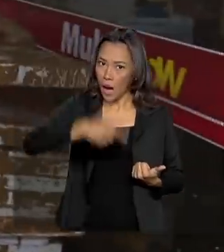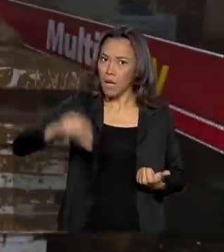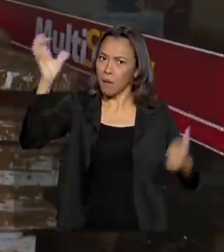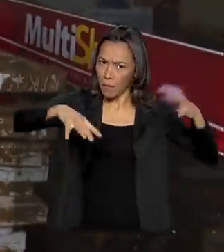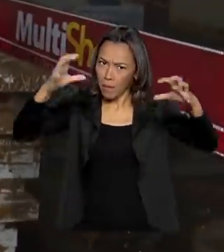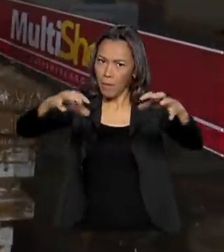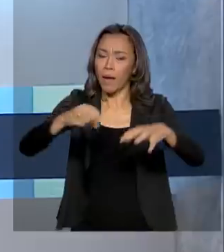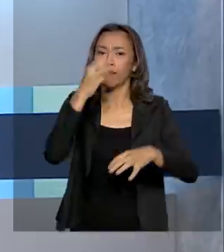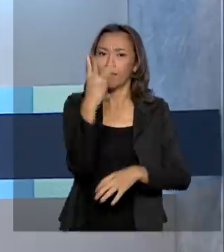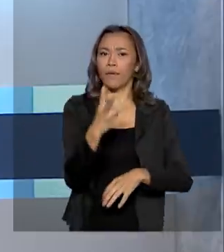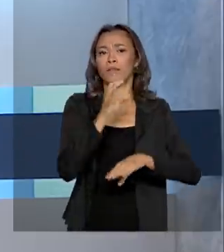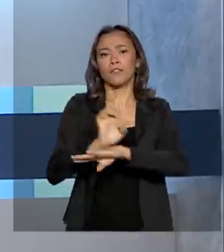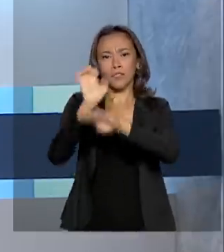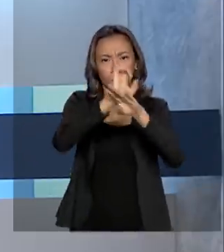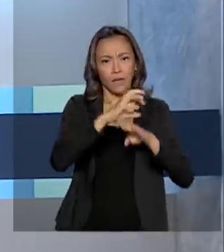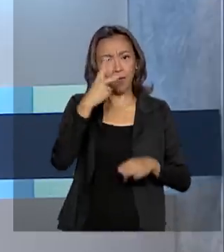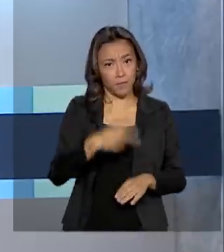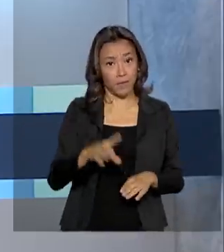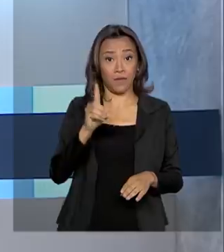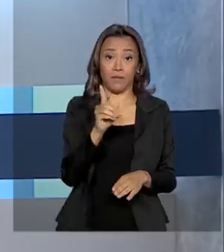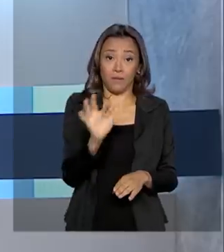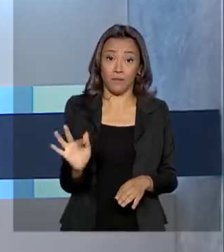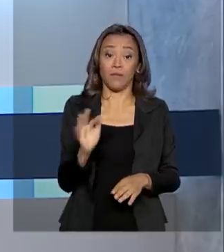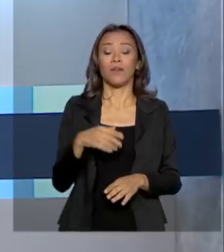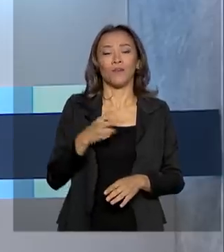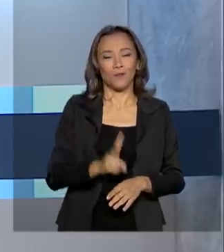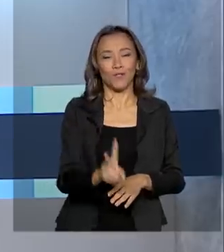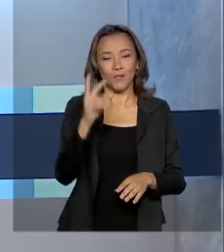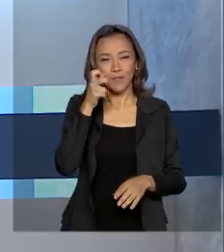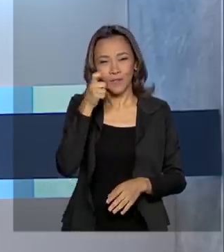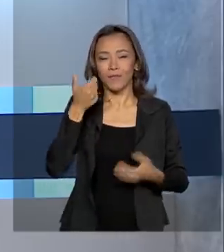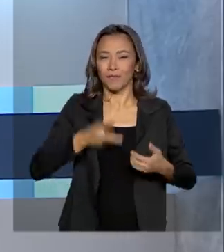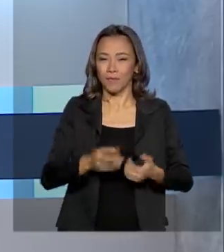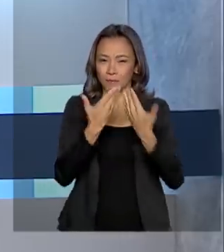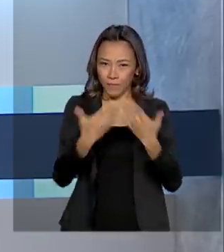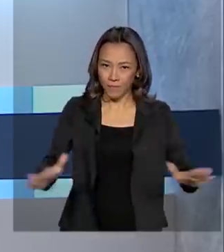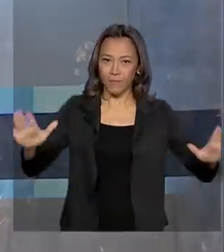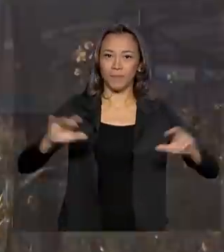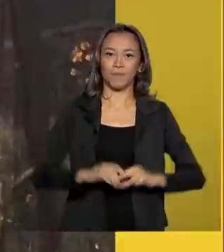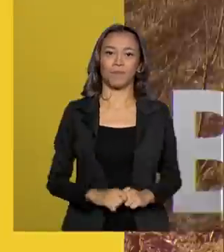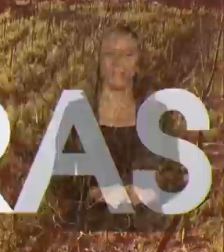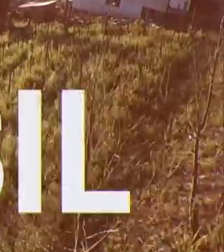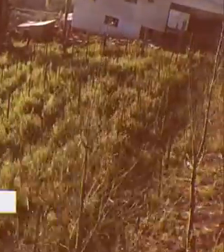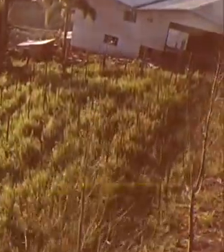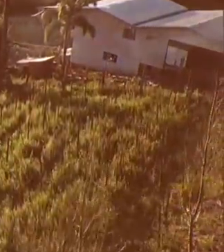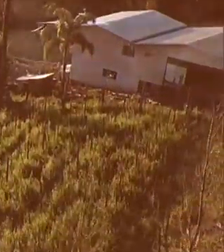distrito federal fique com a gente o brasil em dia já estava lá